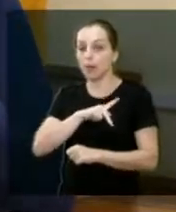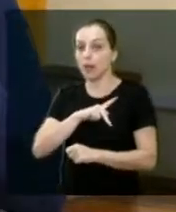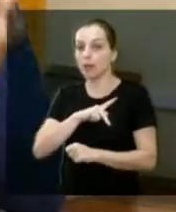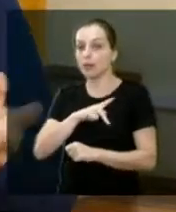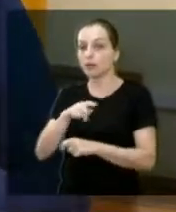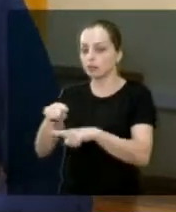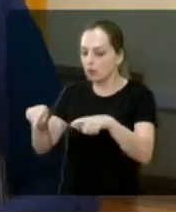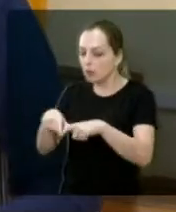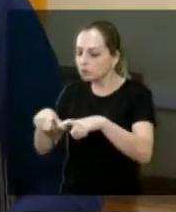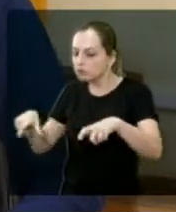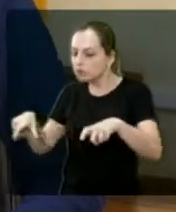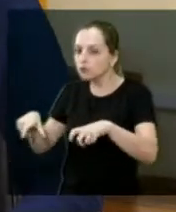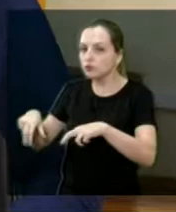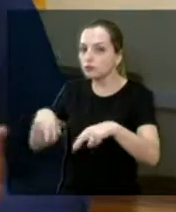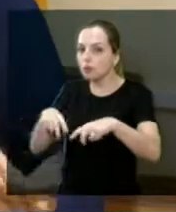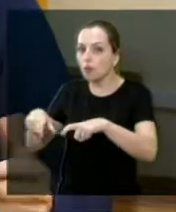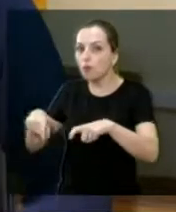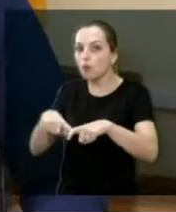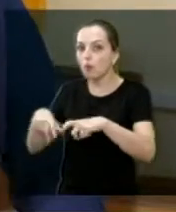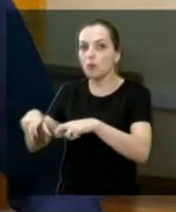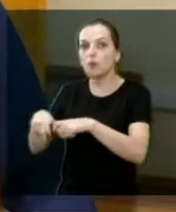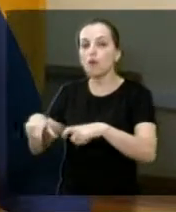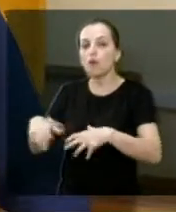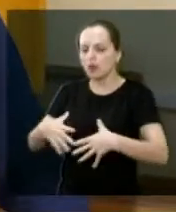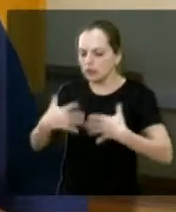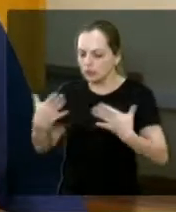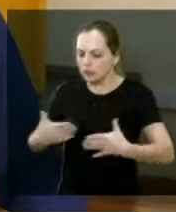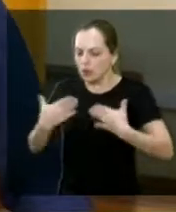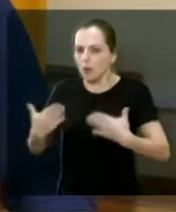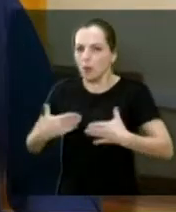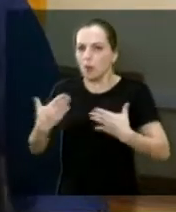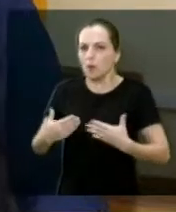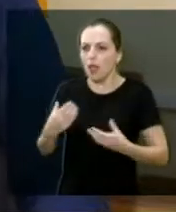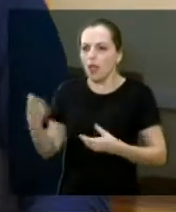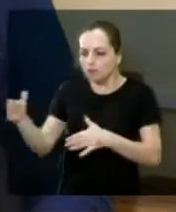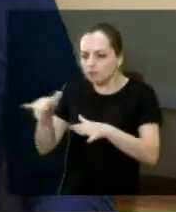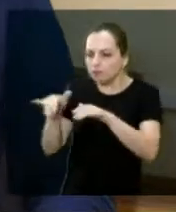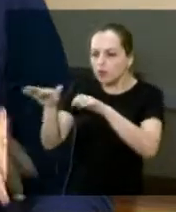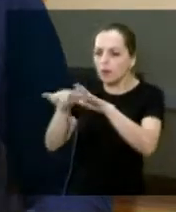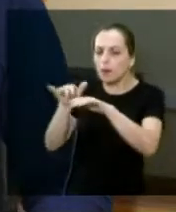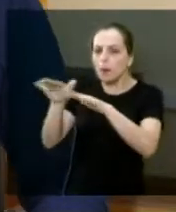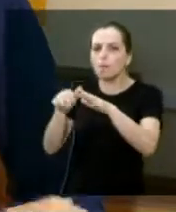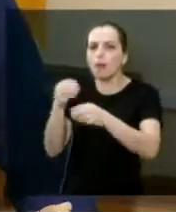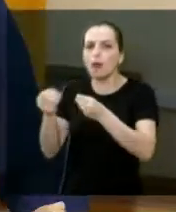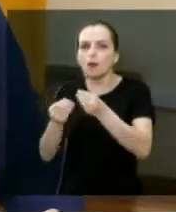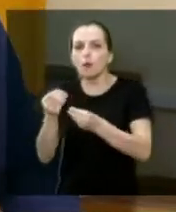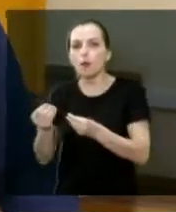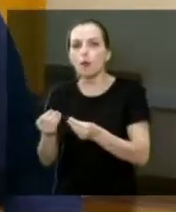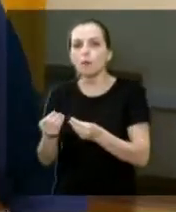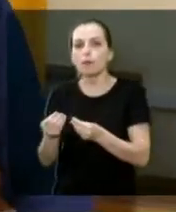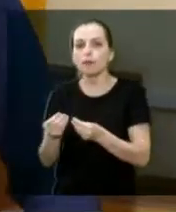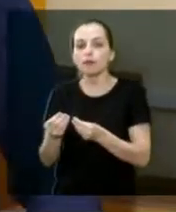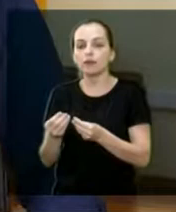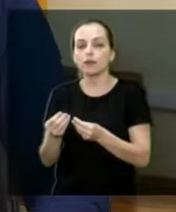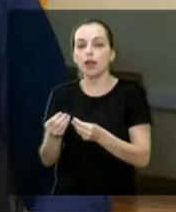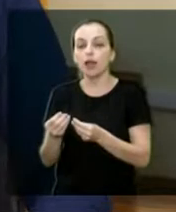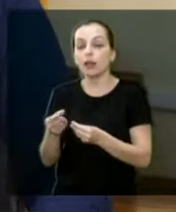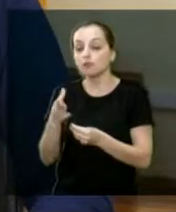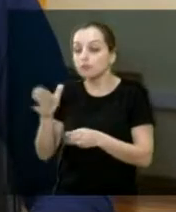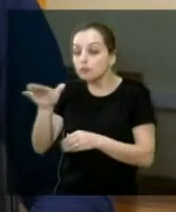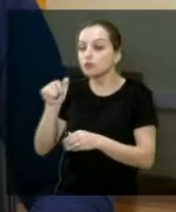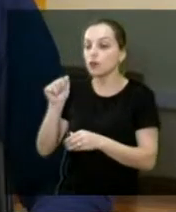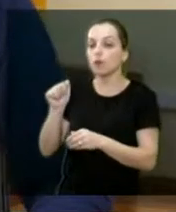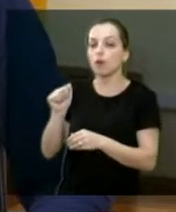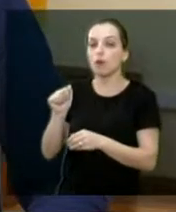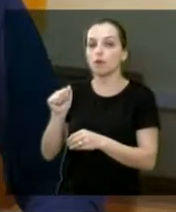tá falando, com todo entusiasmo, e vamos chamar nossos companheiros. É com você, Antônio Carlos Coelho.